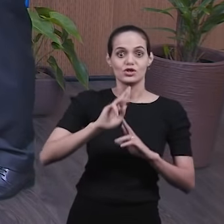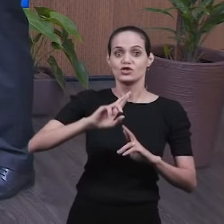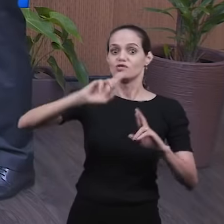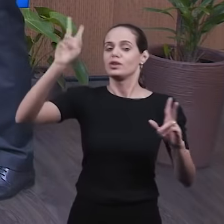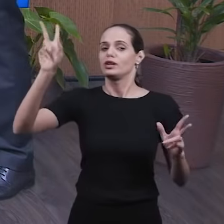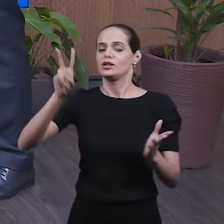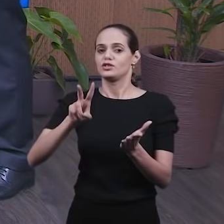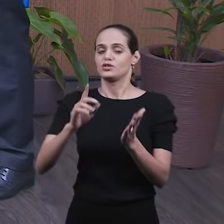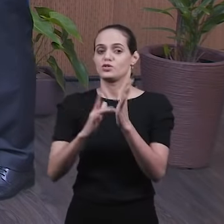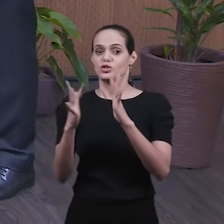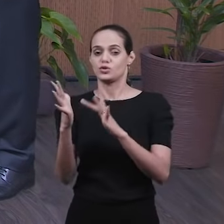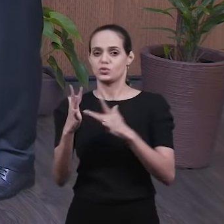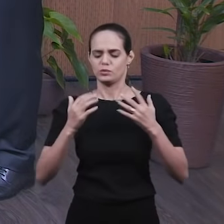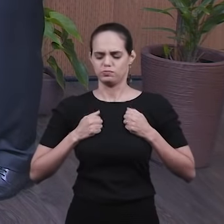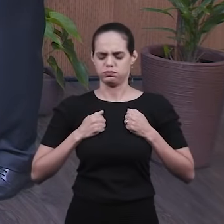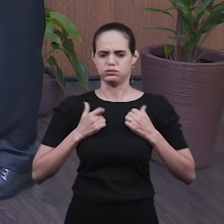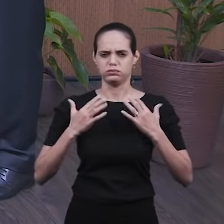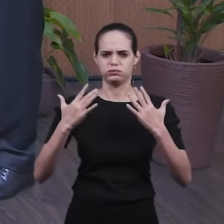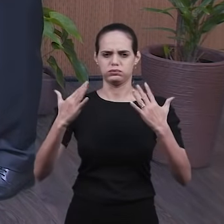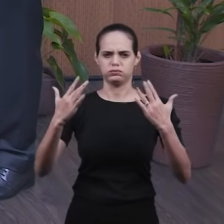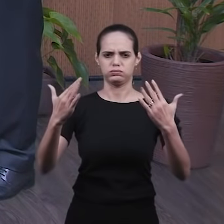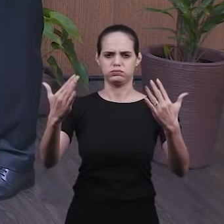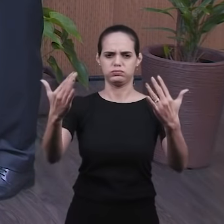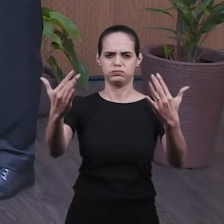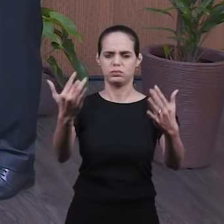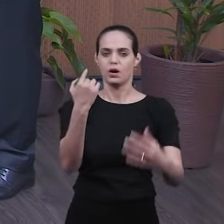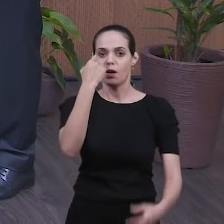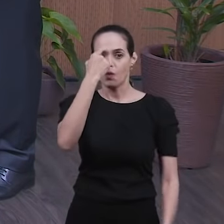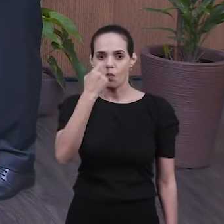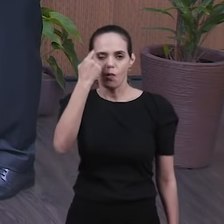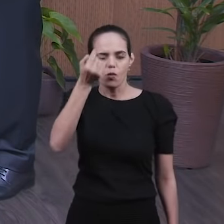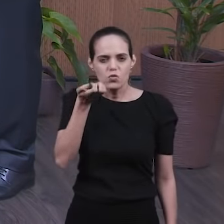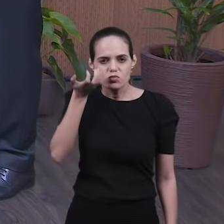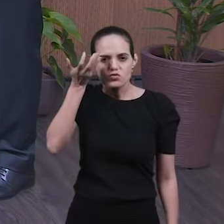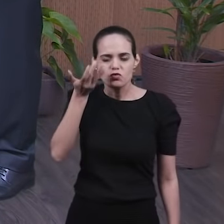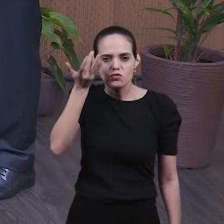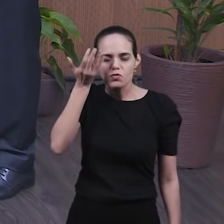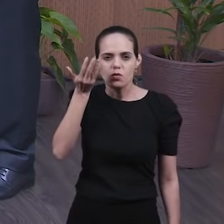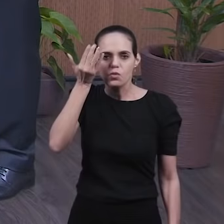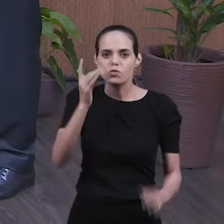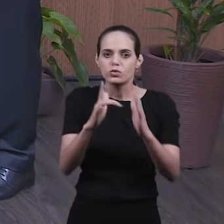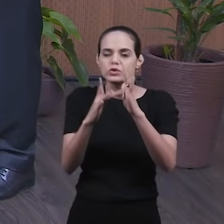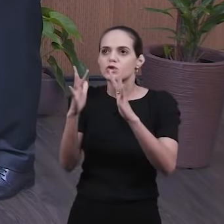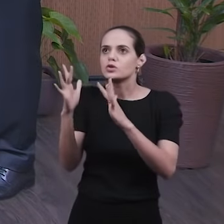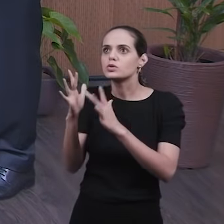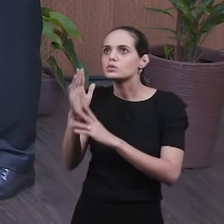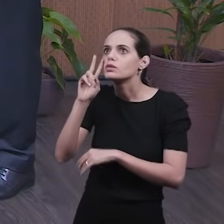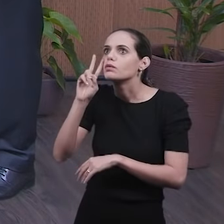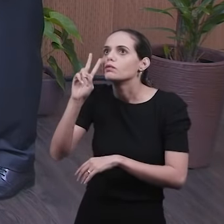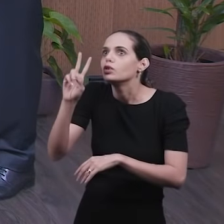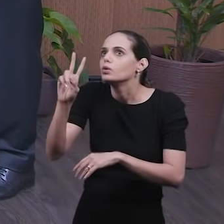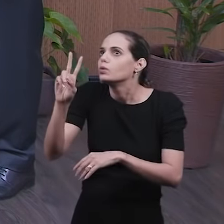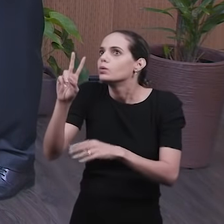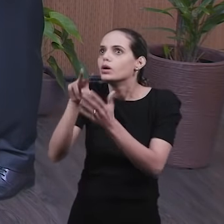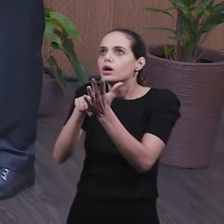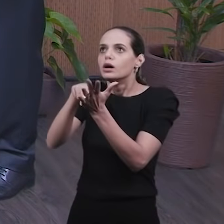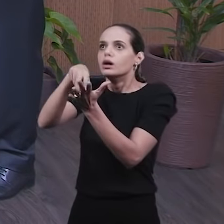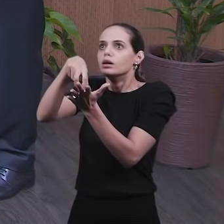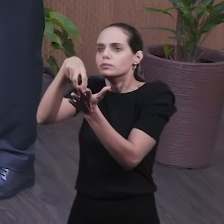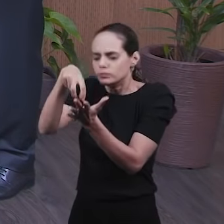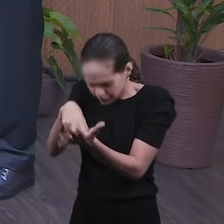como chamas de fogo. E a Bíblia diz que João caiu aos seus pés como morto, tamanha a glória Glória a Jesus. que o